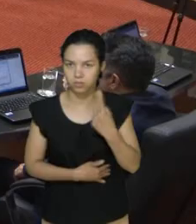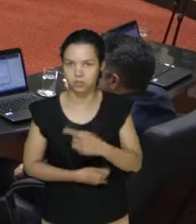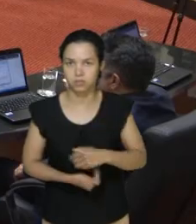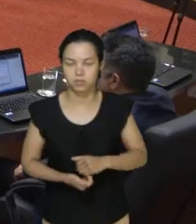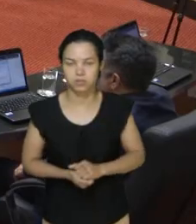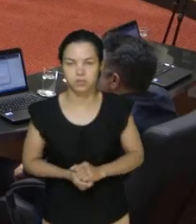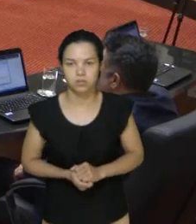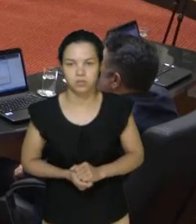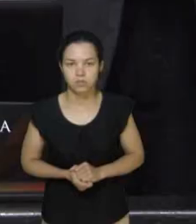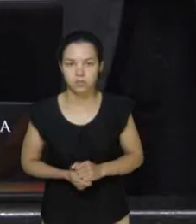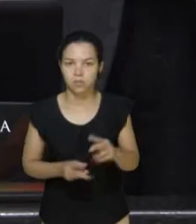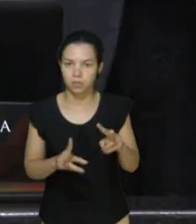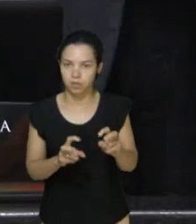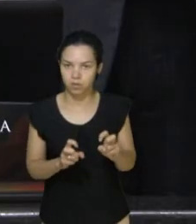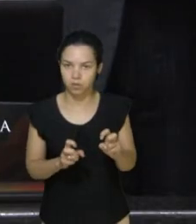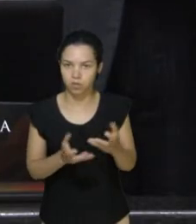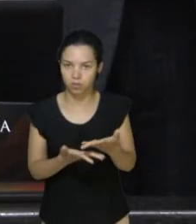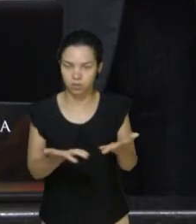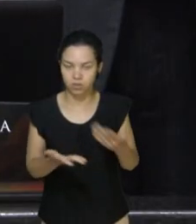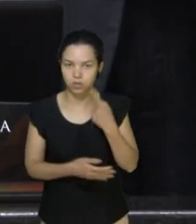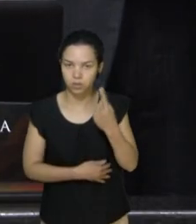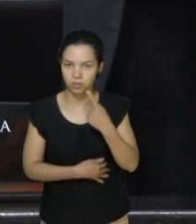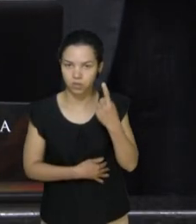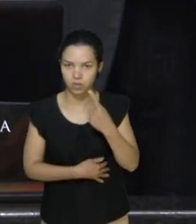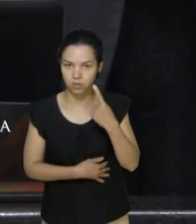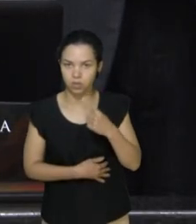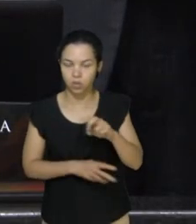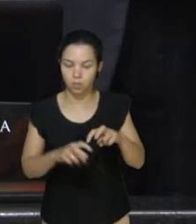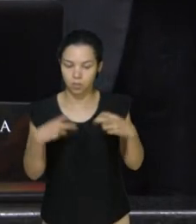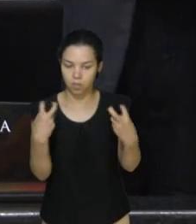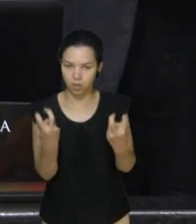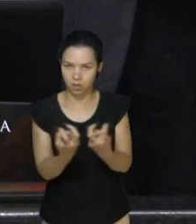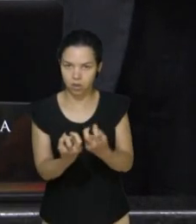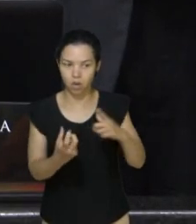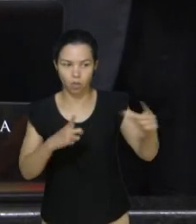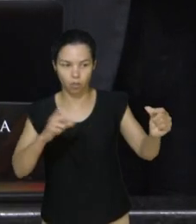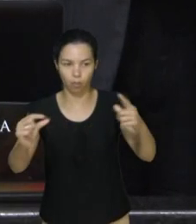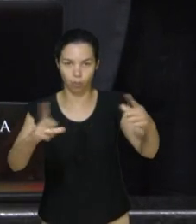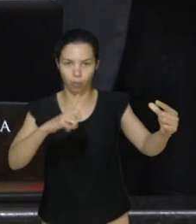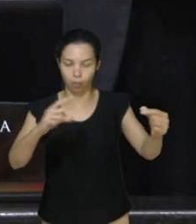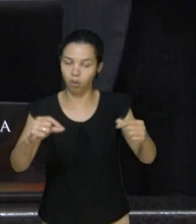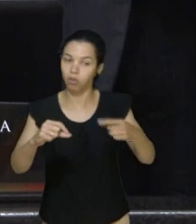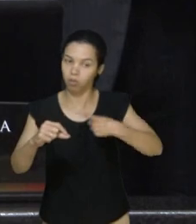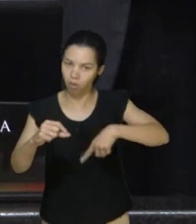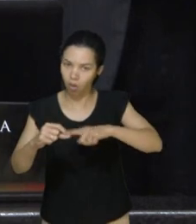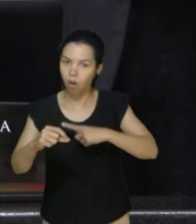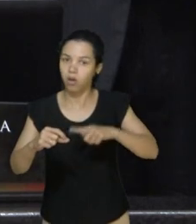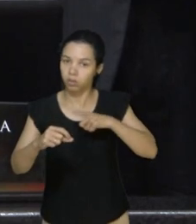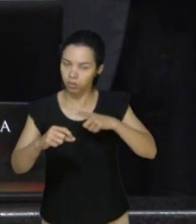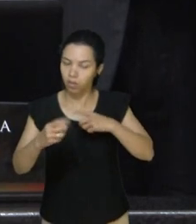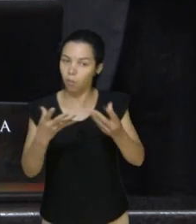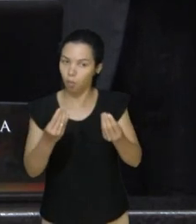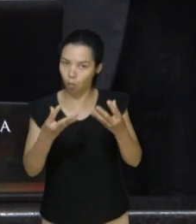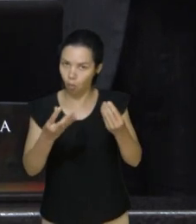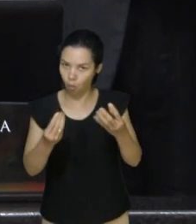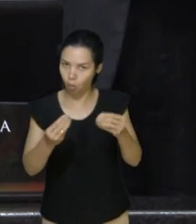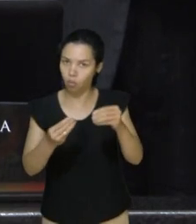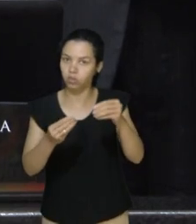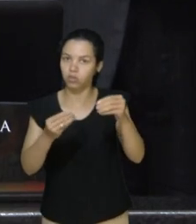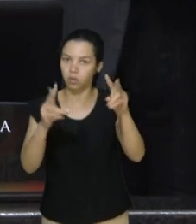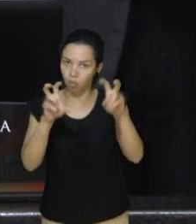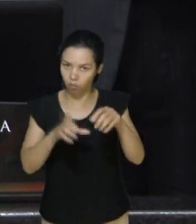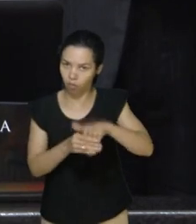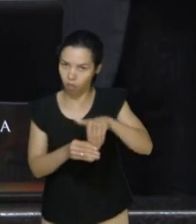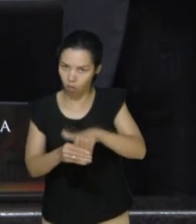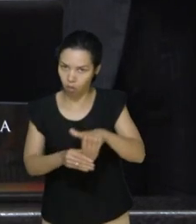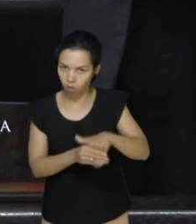vejo que alguns deputados deixam o plenário, nós temos muita matéria ainda para ser votada na tarde de hoje.